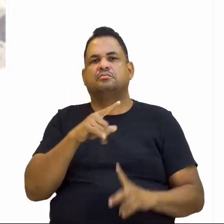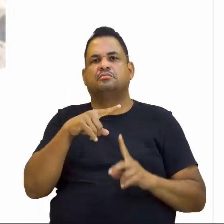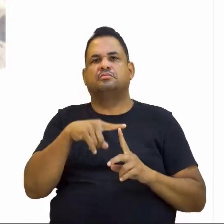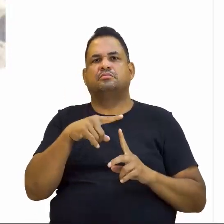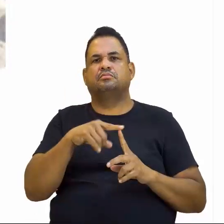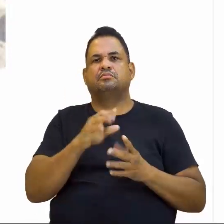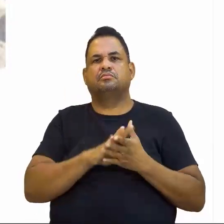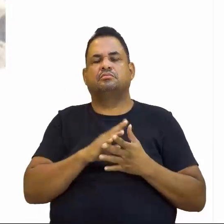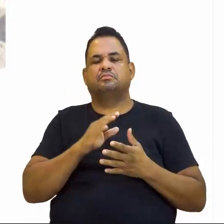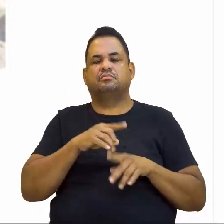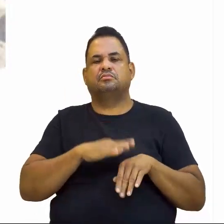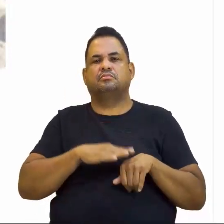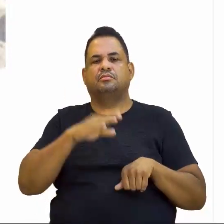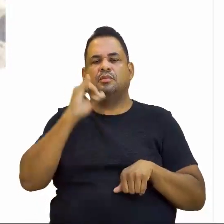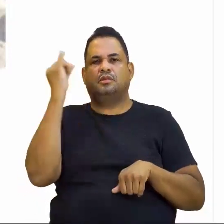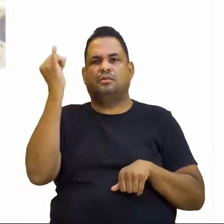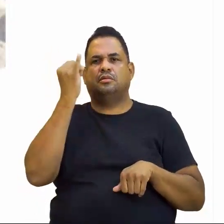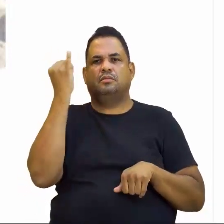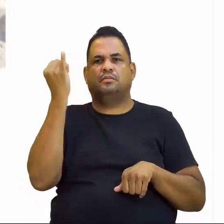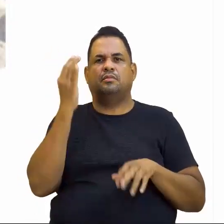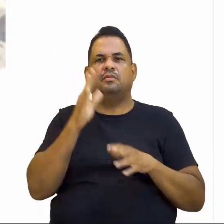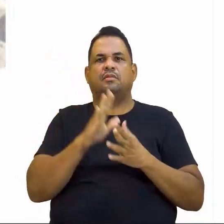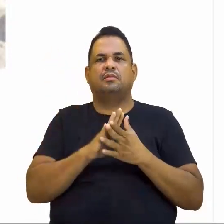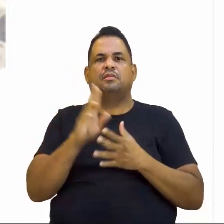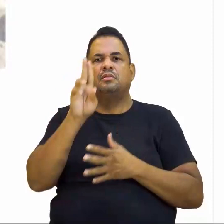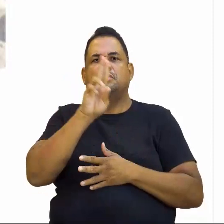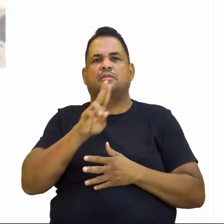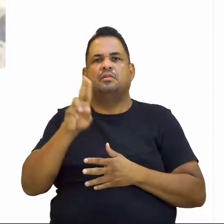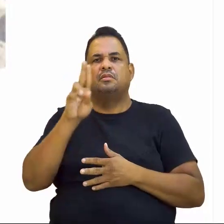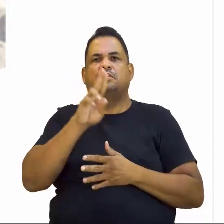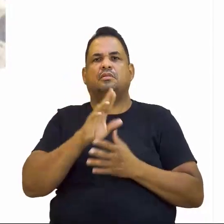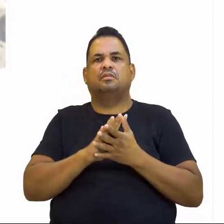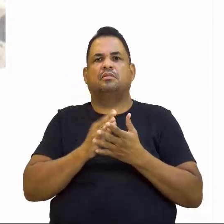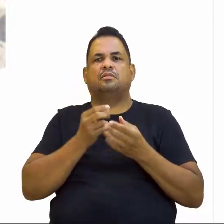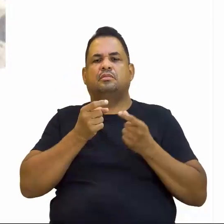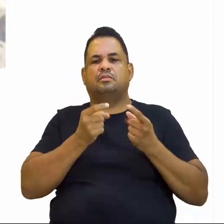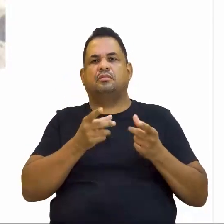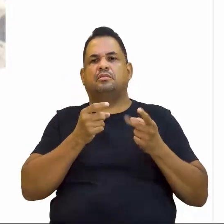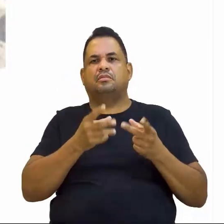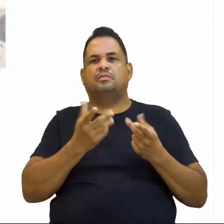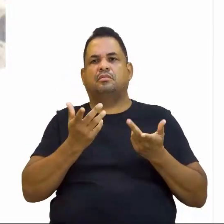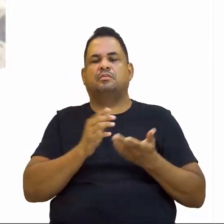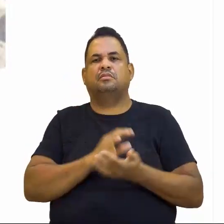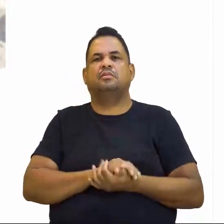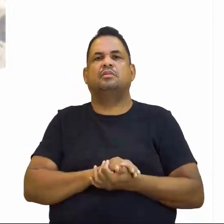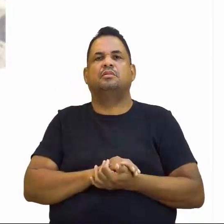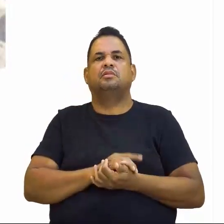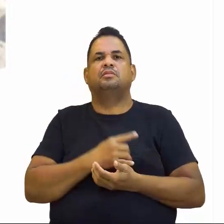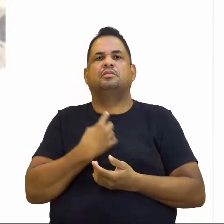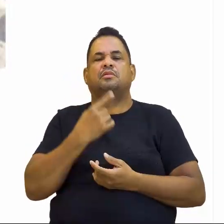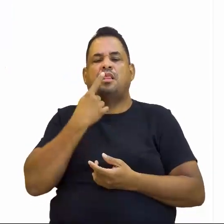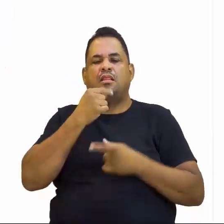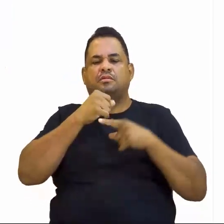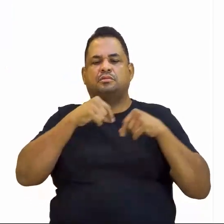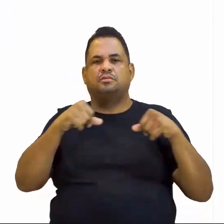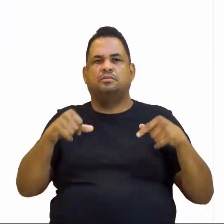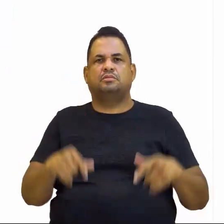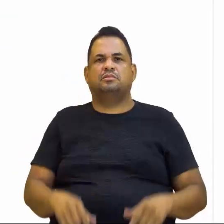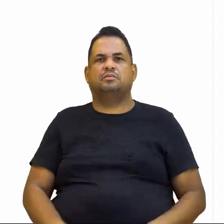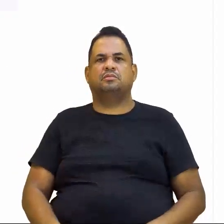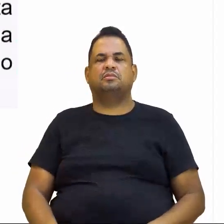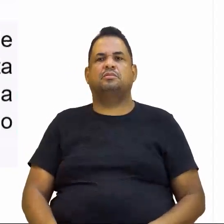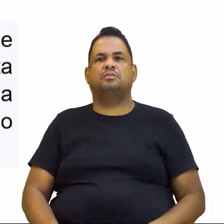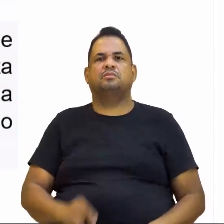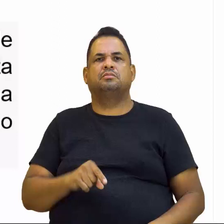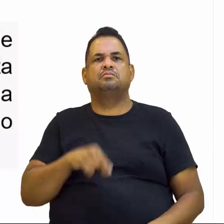mais importantes, então são os mais utilizados para comercialização do nosso sal.